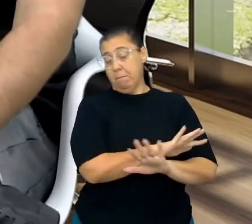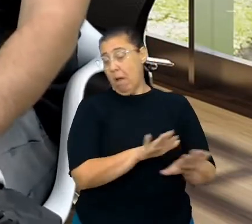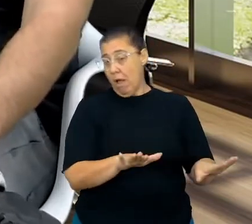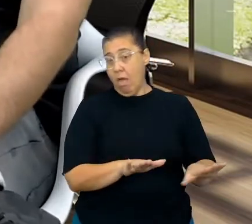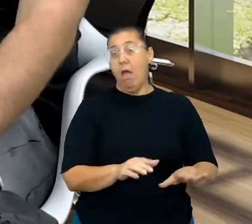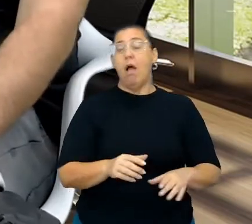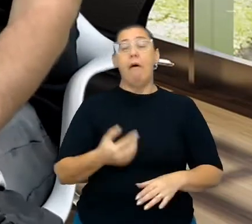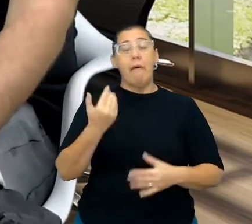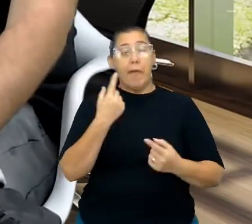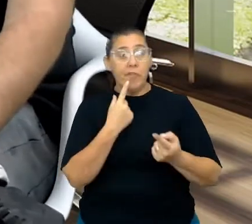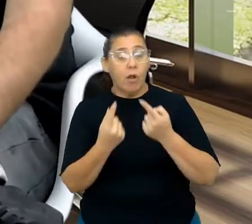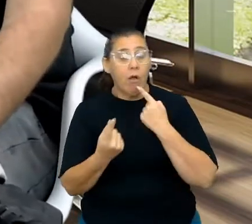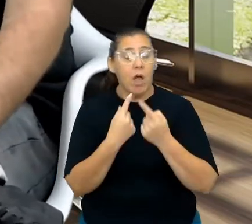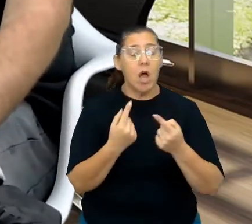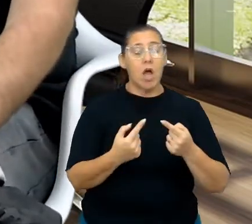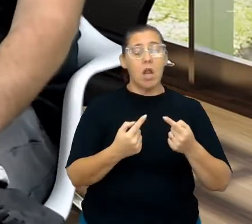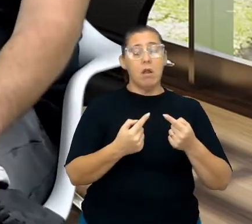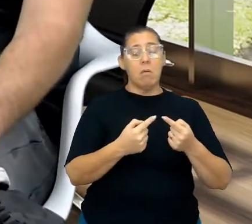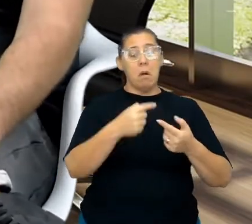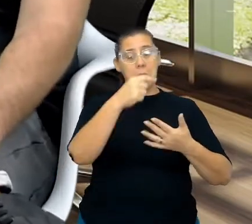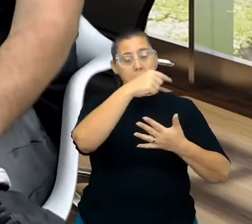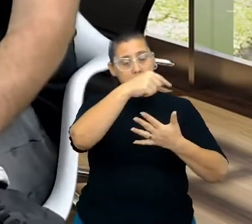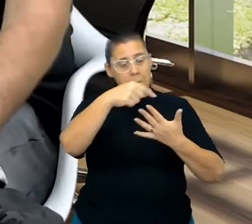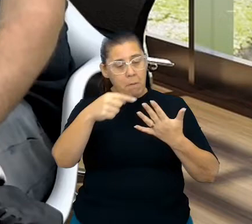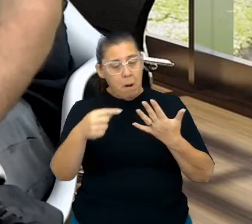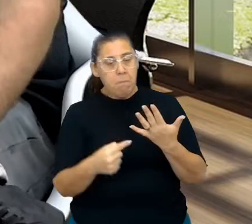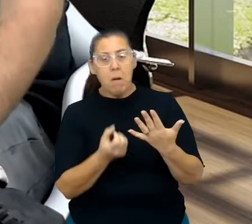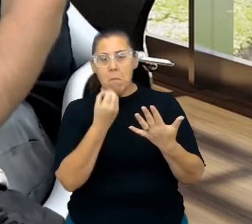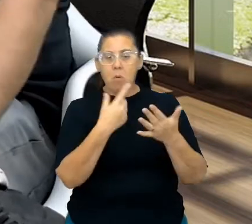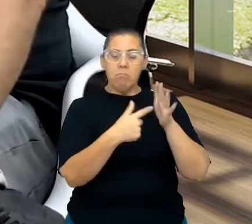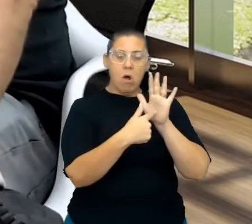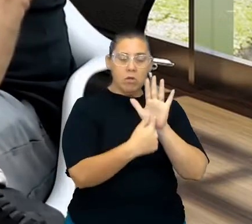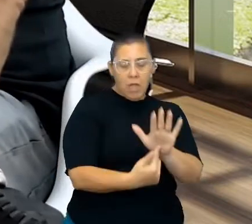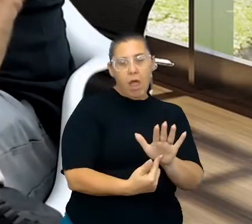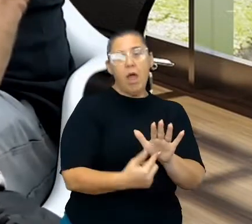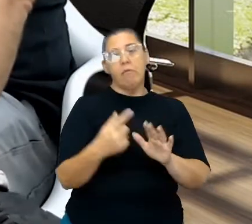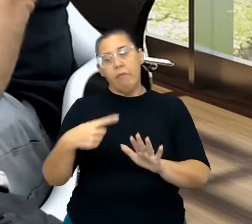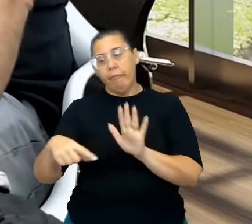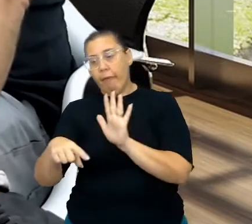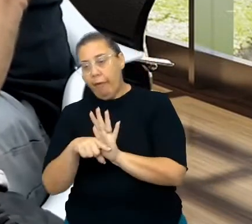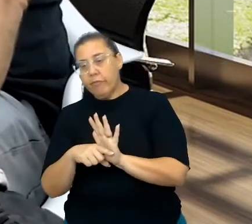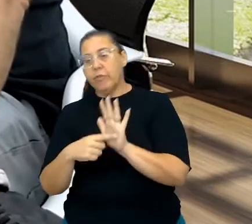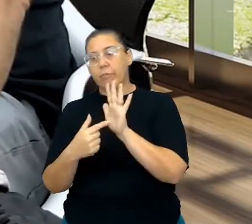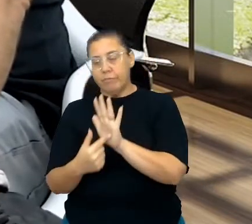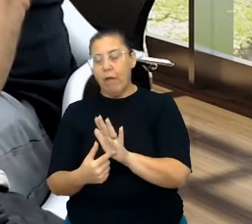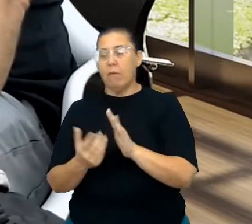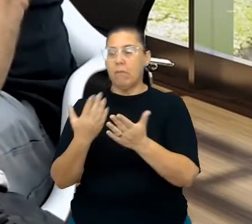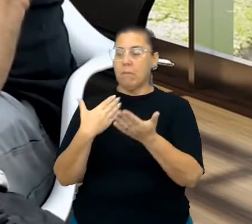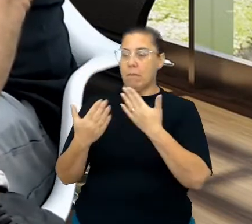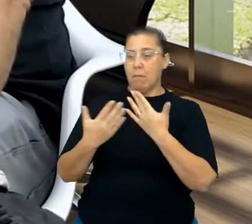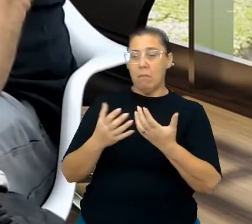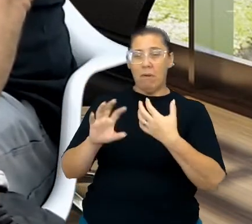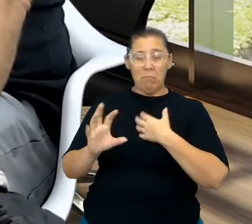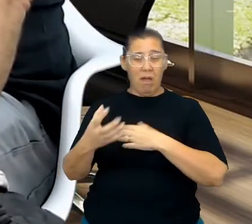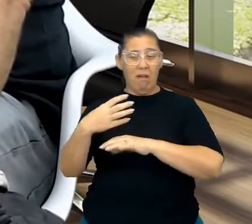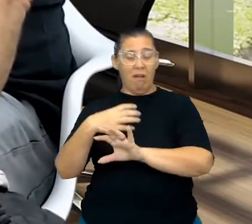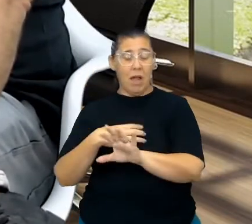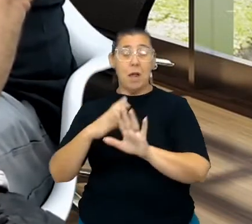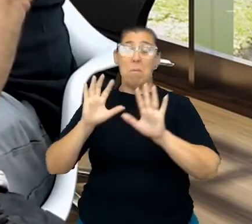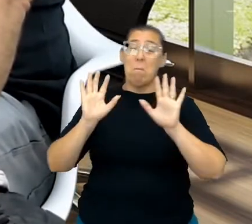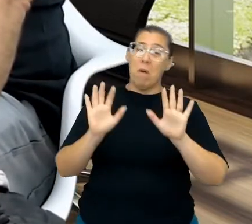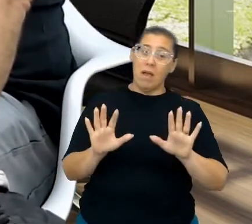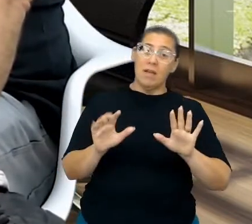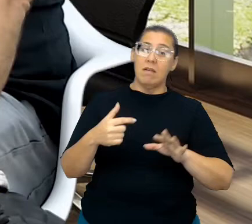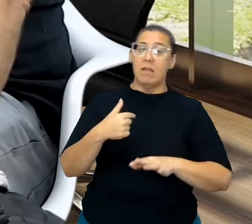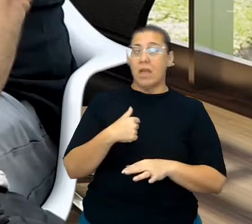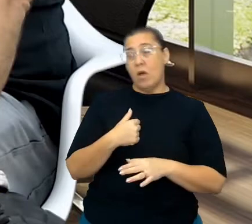tentando entender, mostrar os pontos positivos, negativos de uma ação, né? A gente tem que conversar. Só que aí